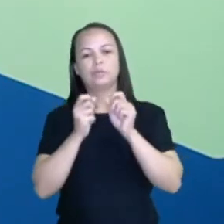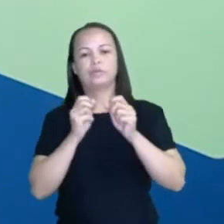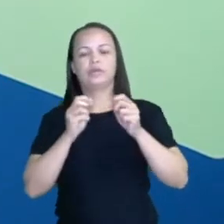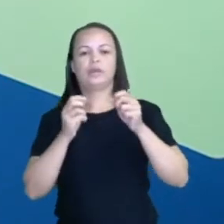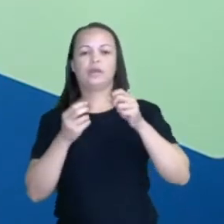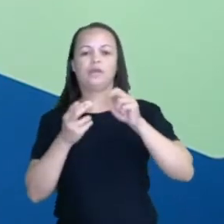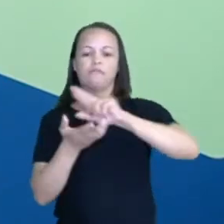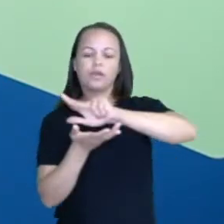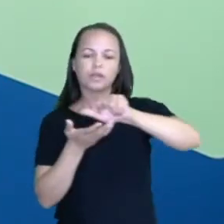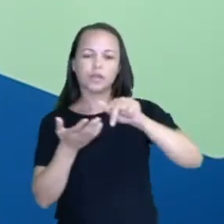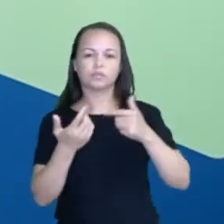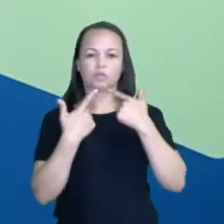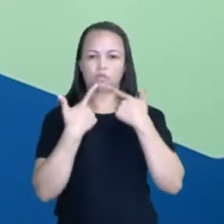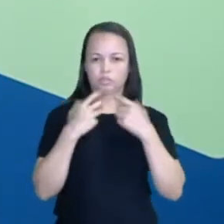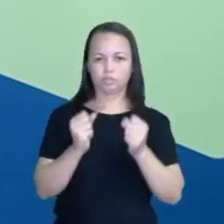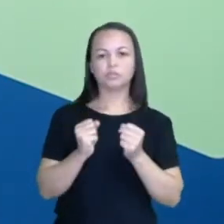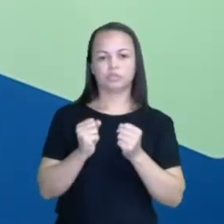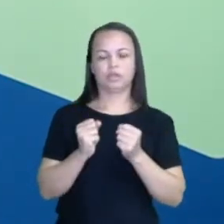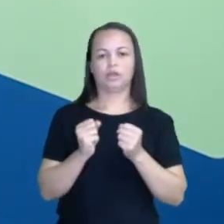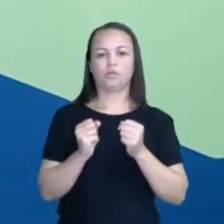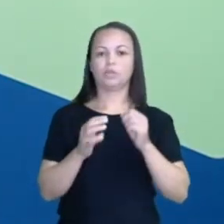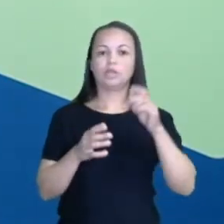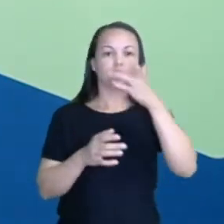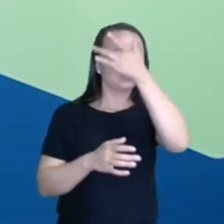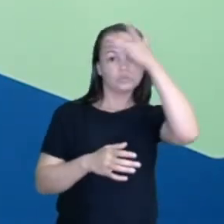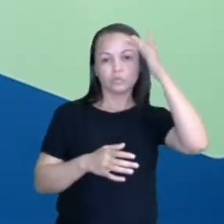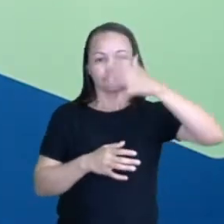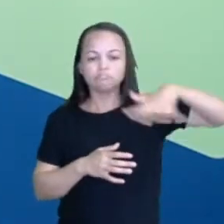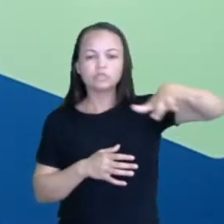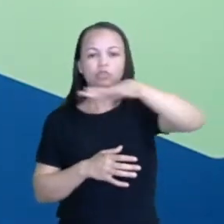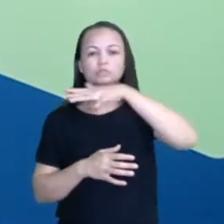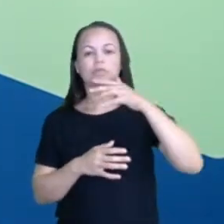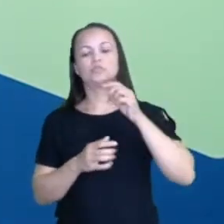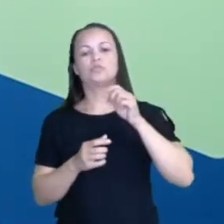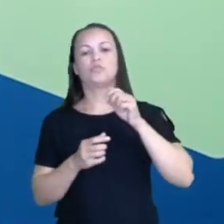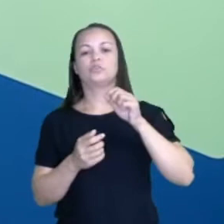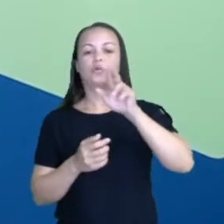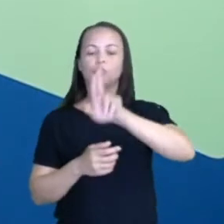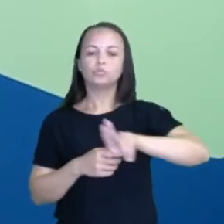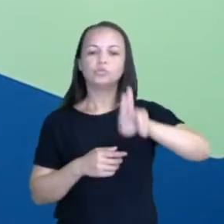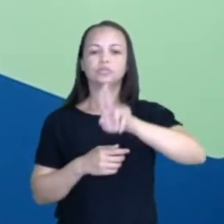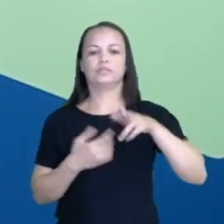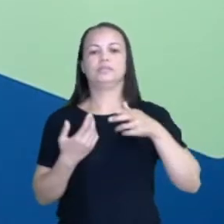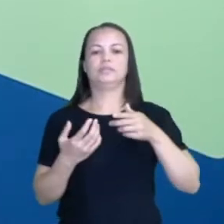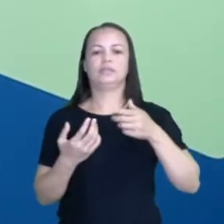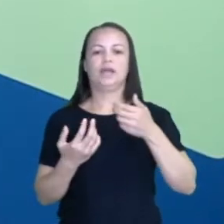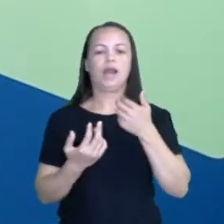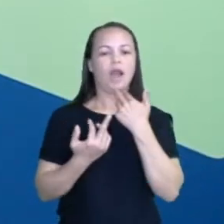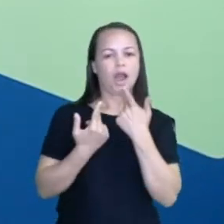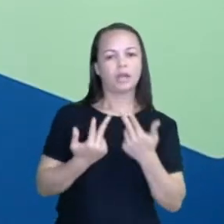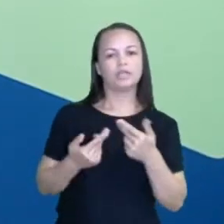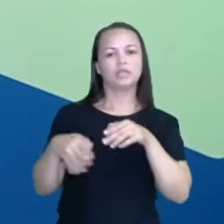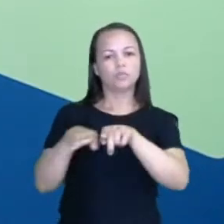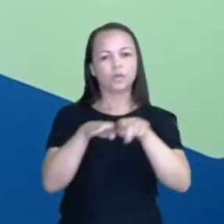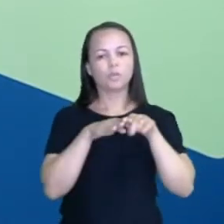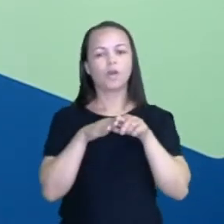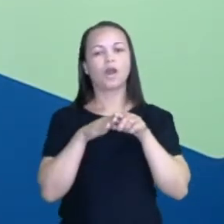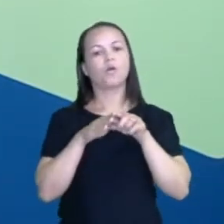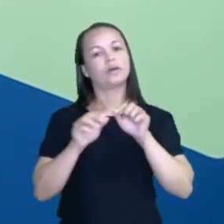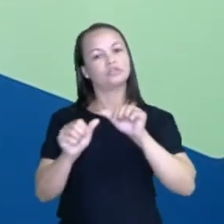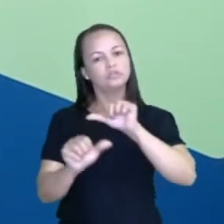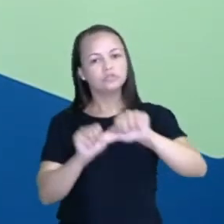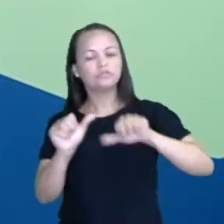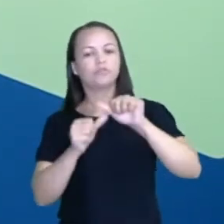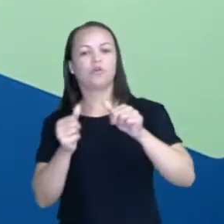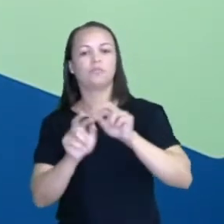as pessoas utilizam uma mesma língua, mas utilizam de formas diferentes. Essas diferenças é justamente